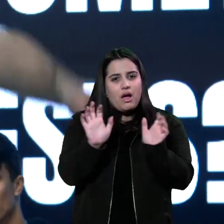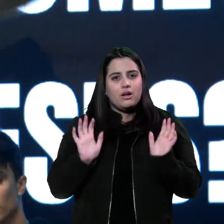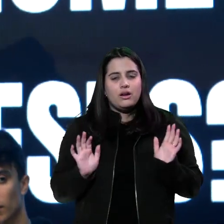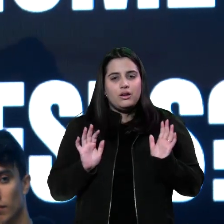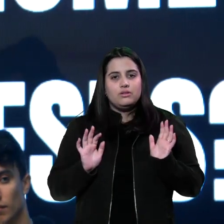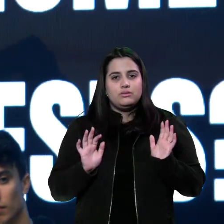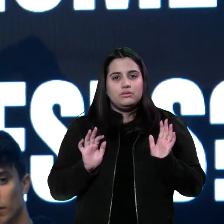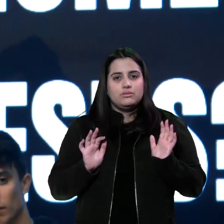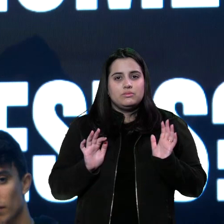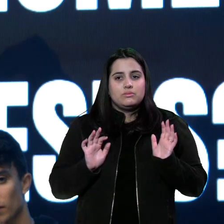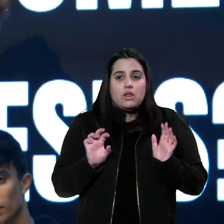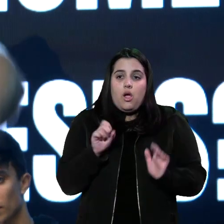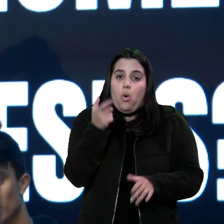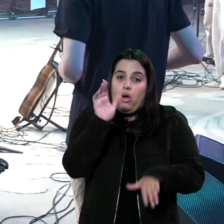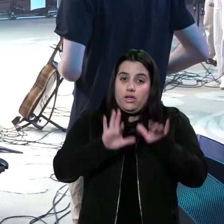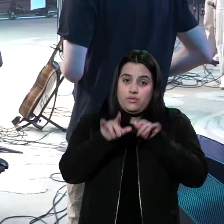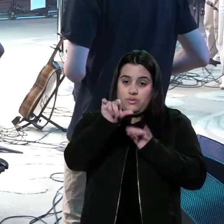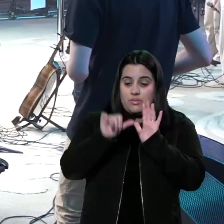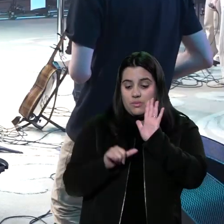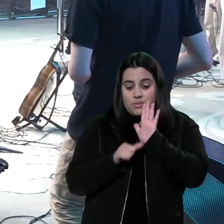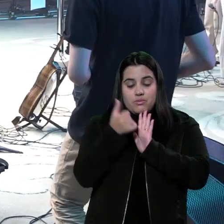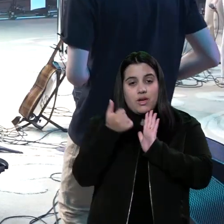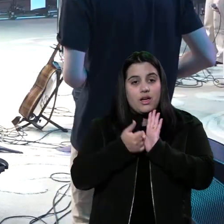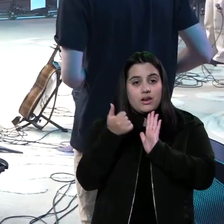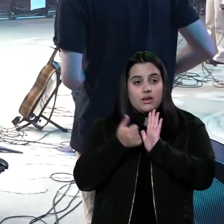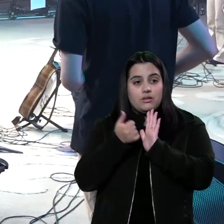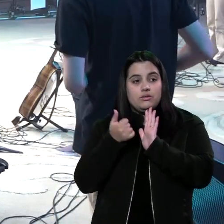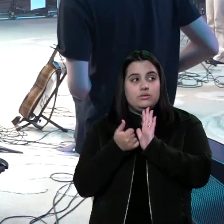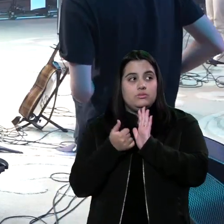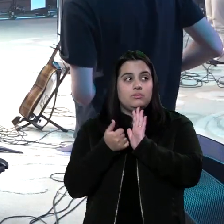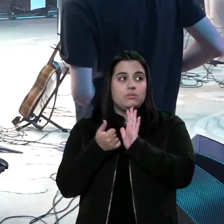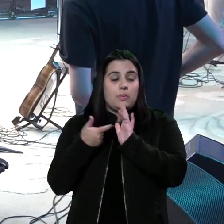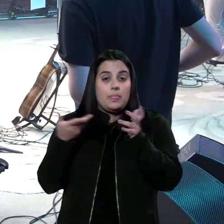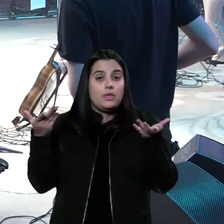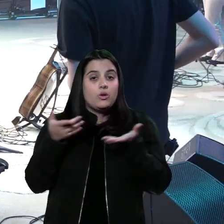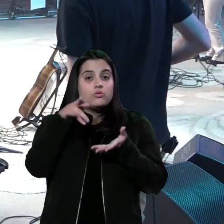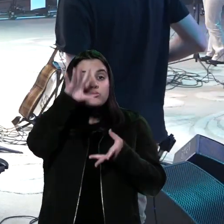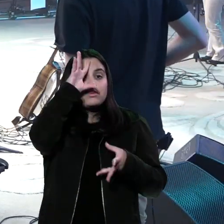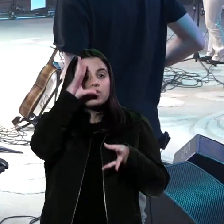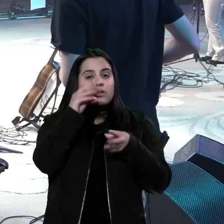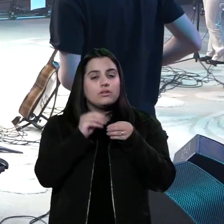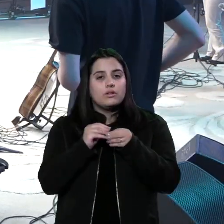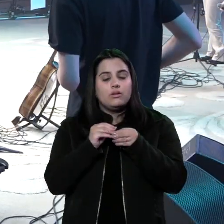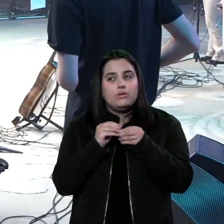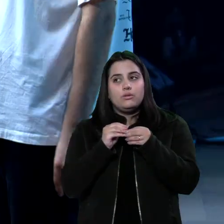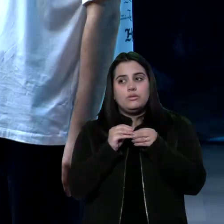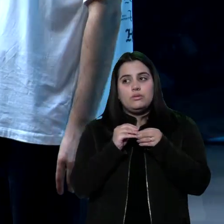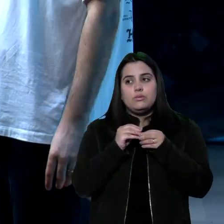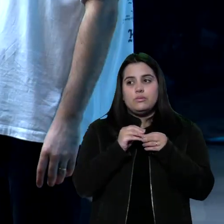Ou talvez você veio aqui pela primeira vez e hoje você entendeu que